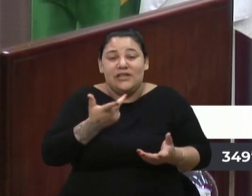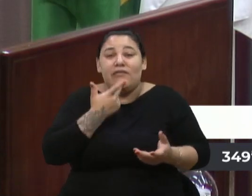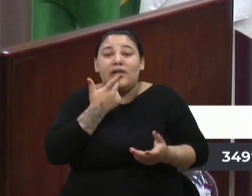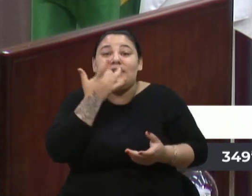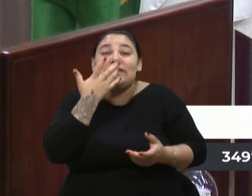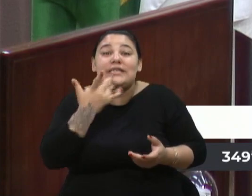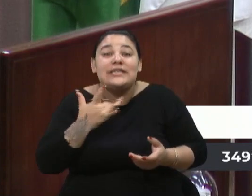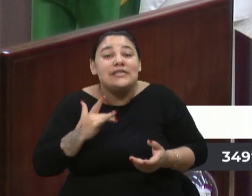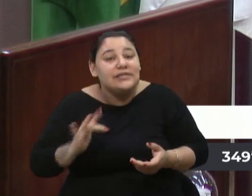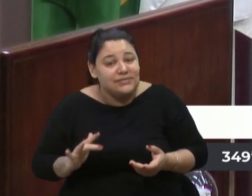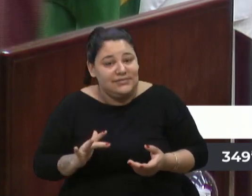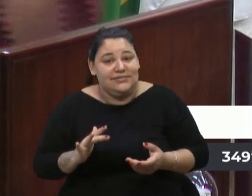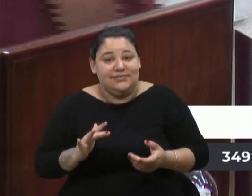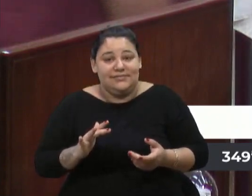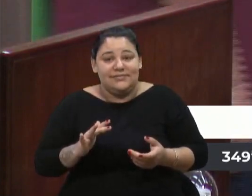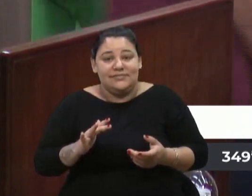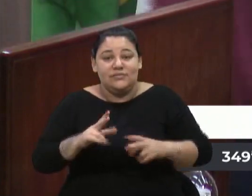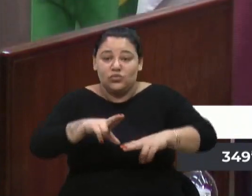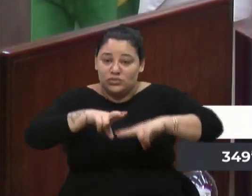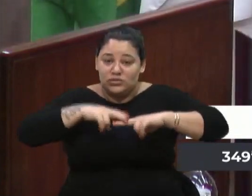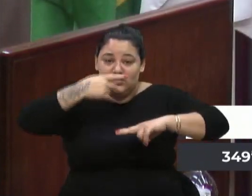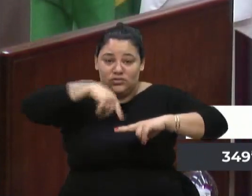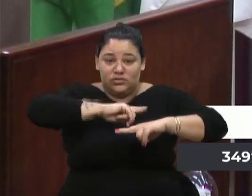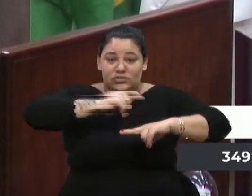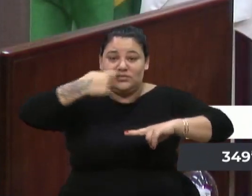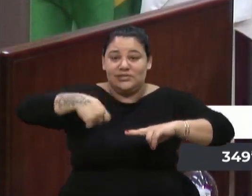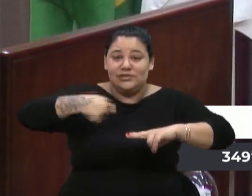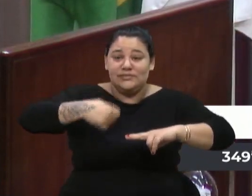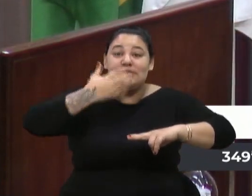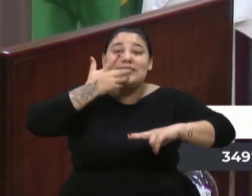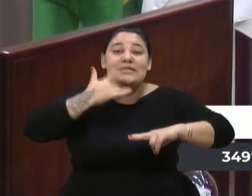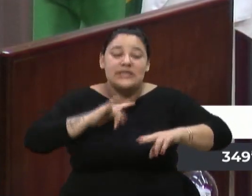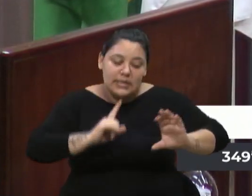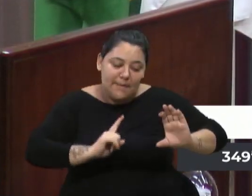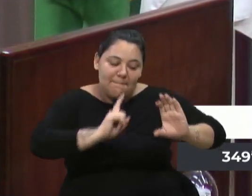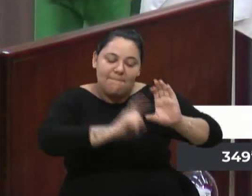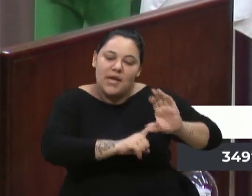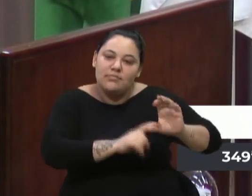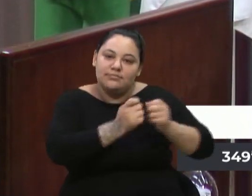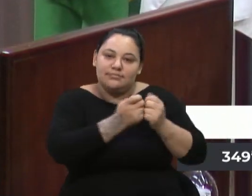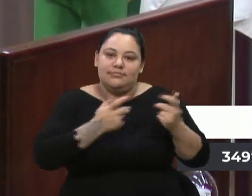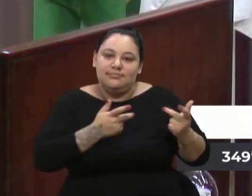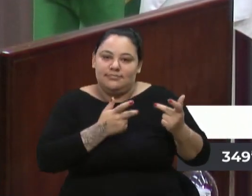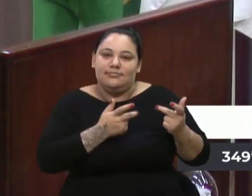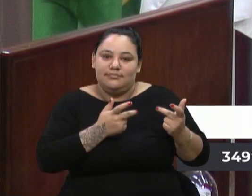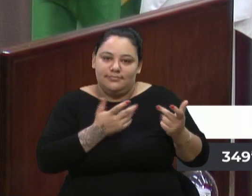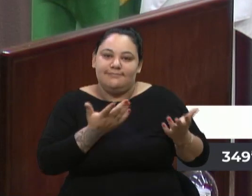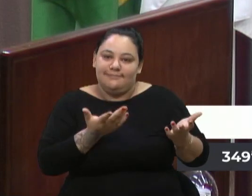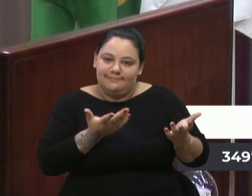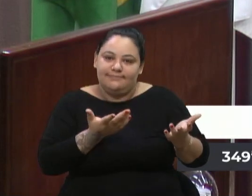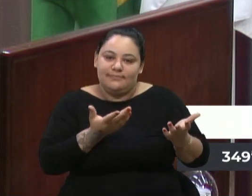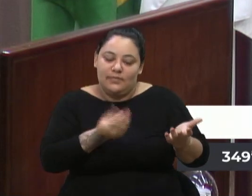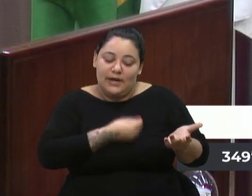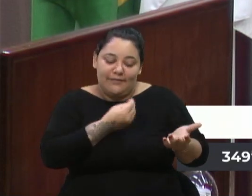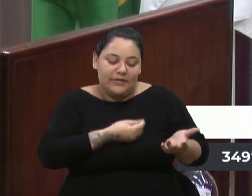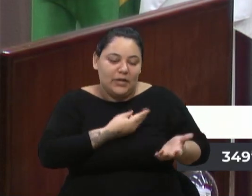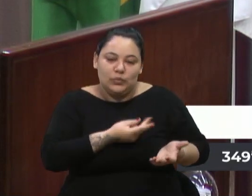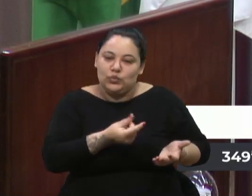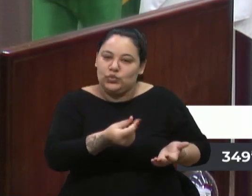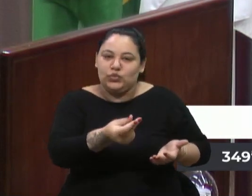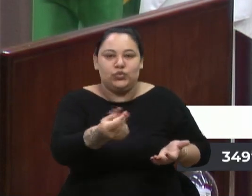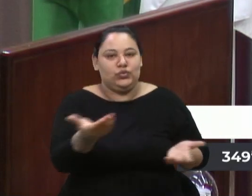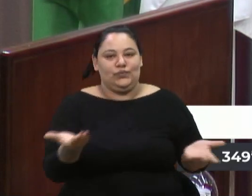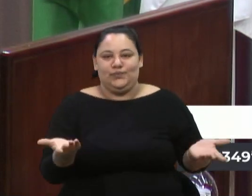nossas crianças. E a gente precisa, e crianças que vão depender disso para a vida toda. Então, a